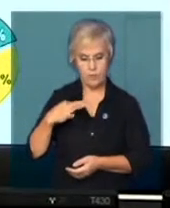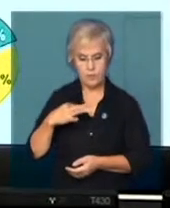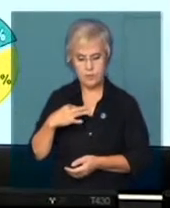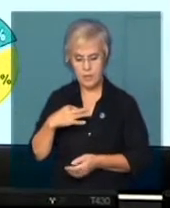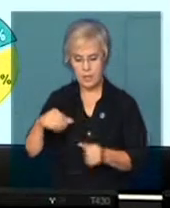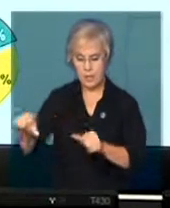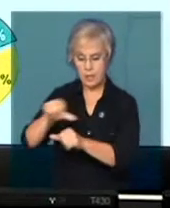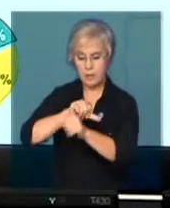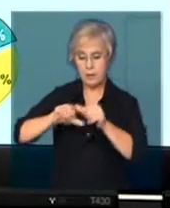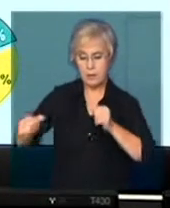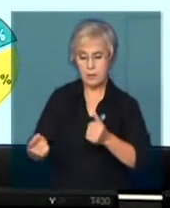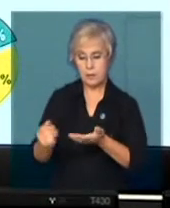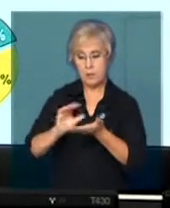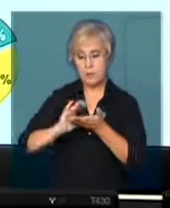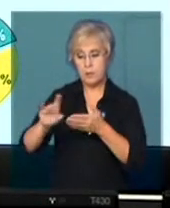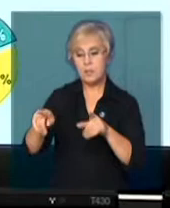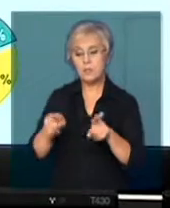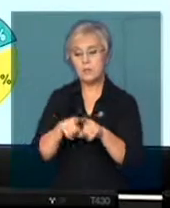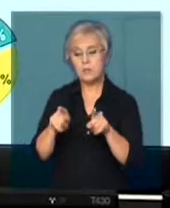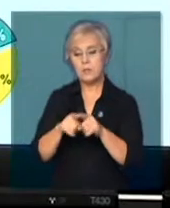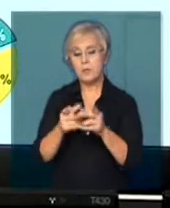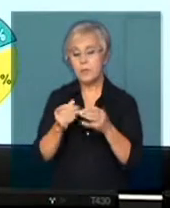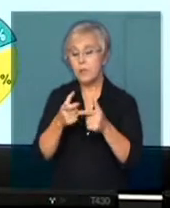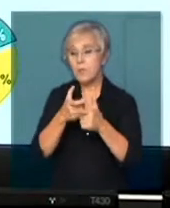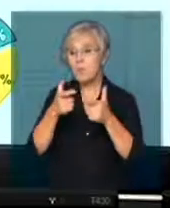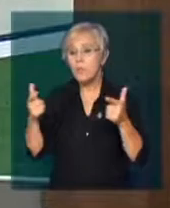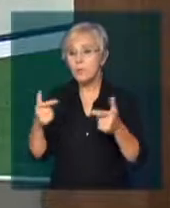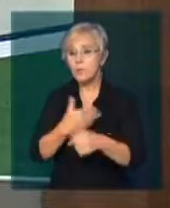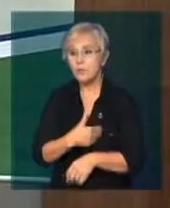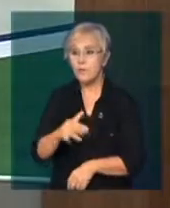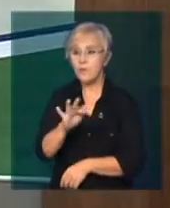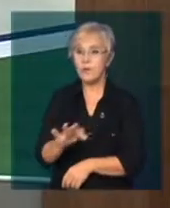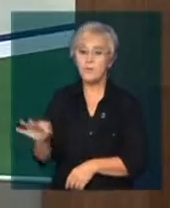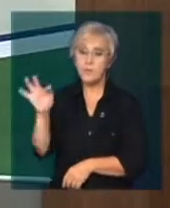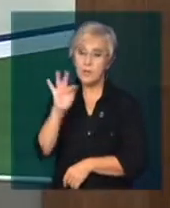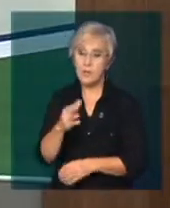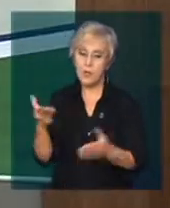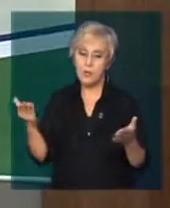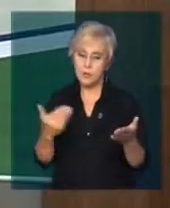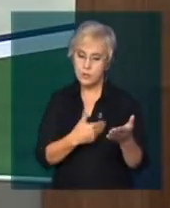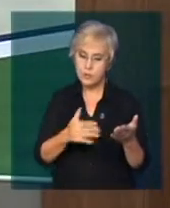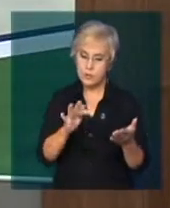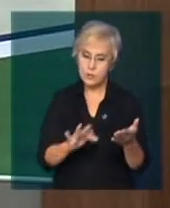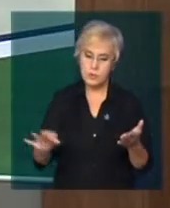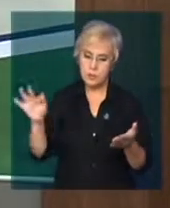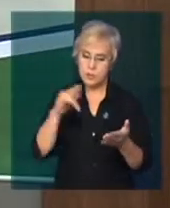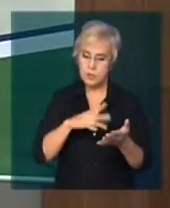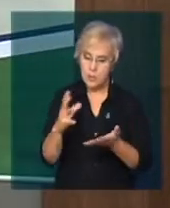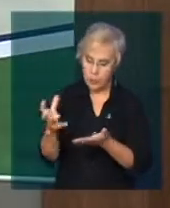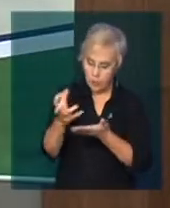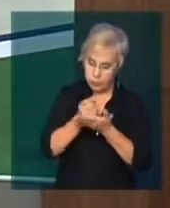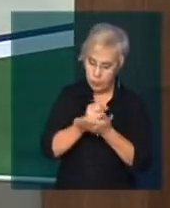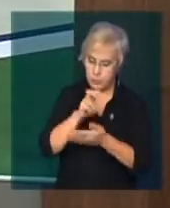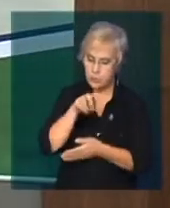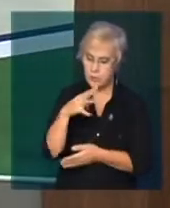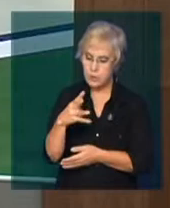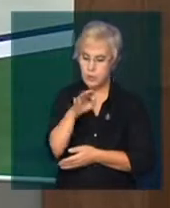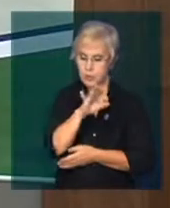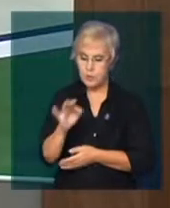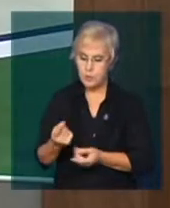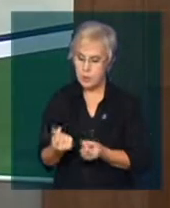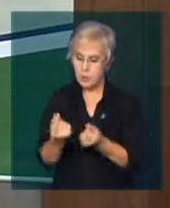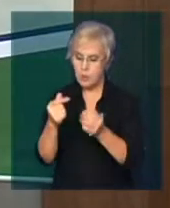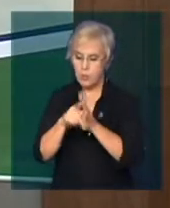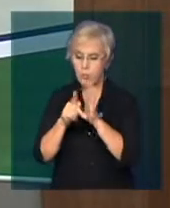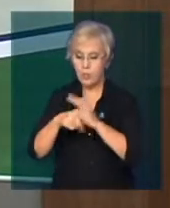temos uma concentração também gigantesca nas mãos do governo federal. Hoje, o governo federal concentra 54% da receita disponível no